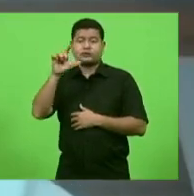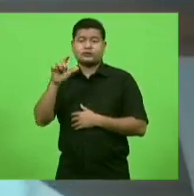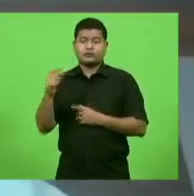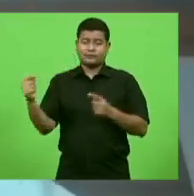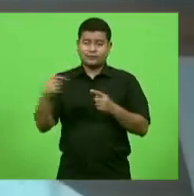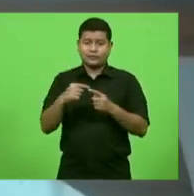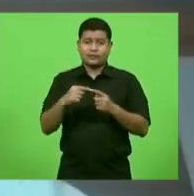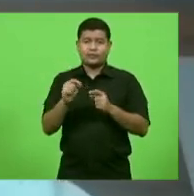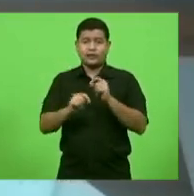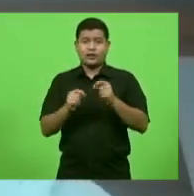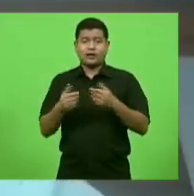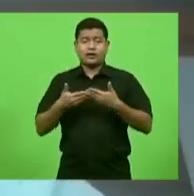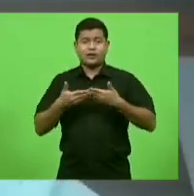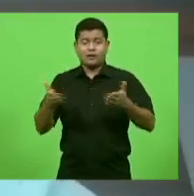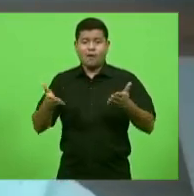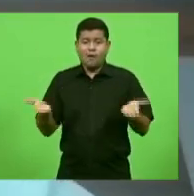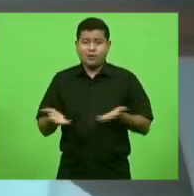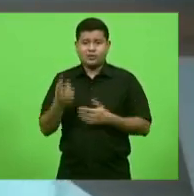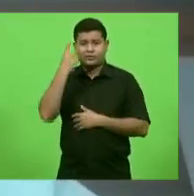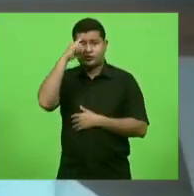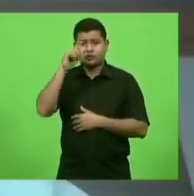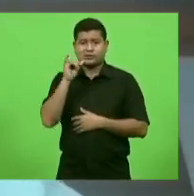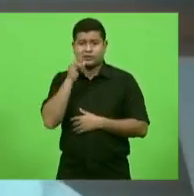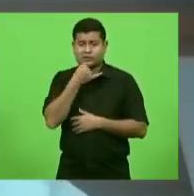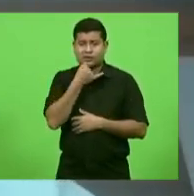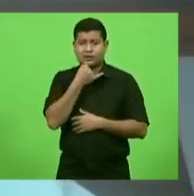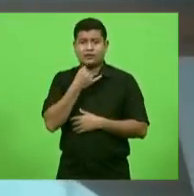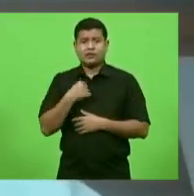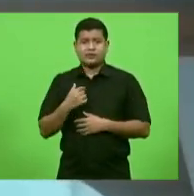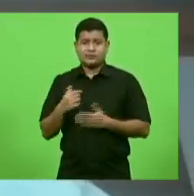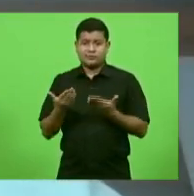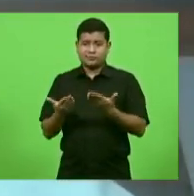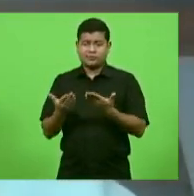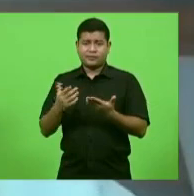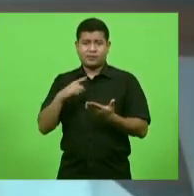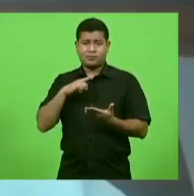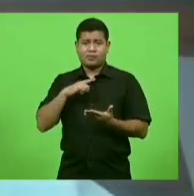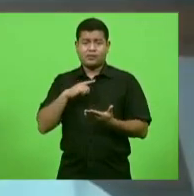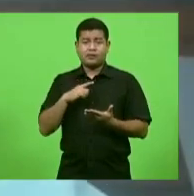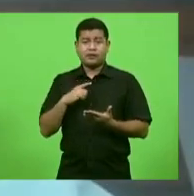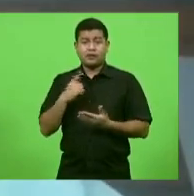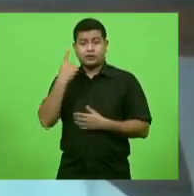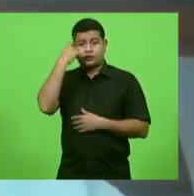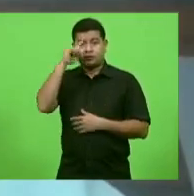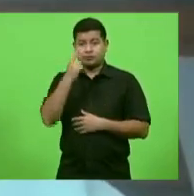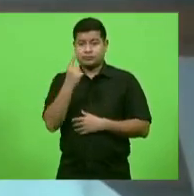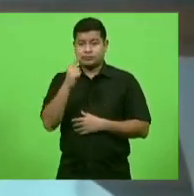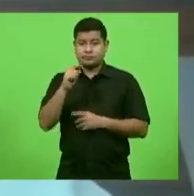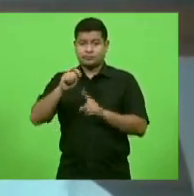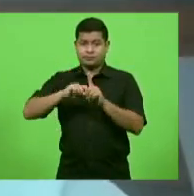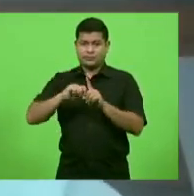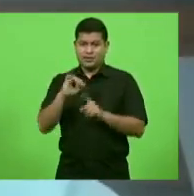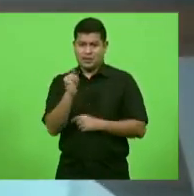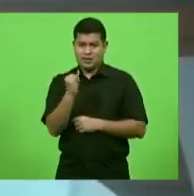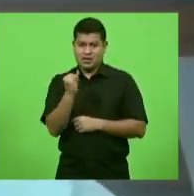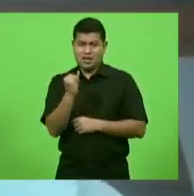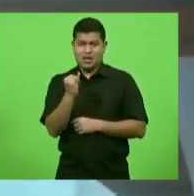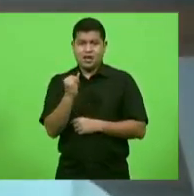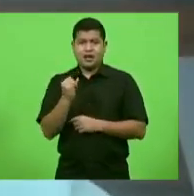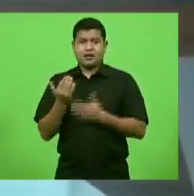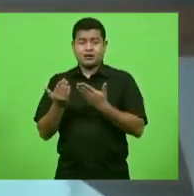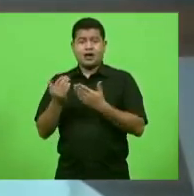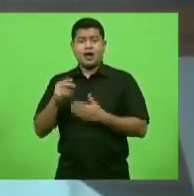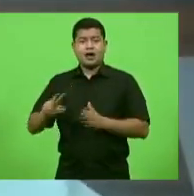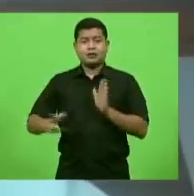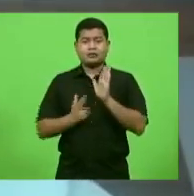muito triste para Santa Catarina, que bate um recorde humilhante para quem assumiu em 1º de janeiro, afirmando em seu discurso de posse que eficiência